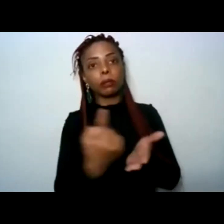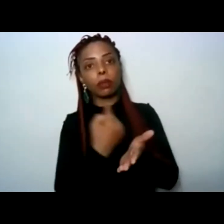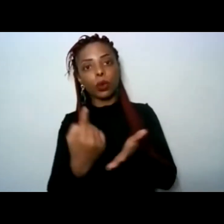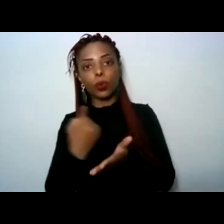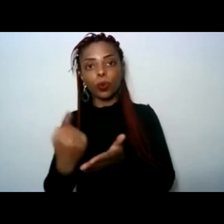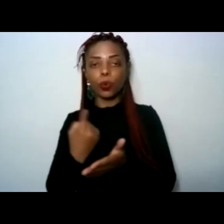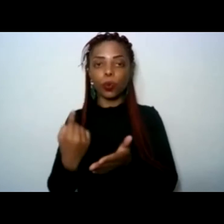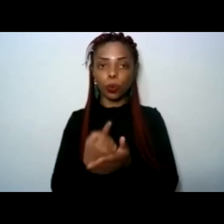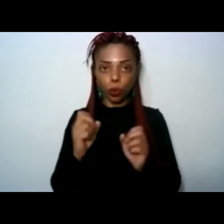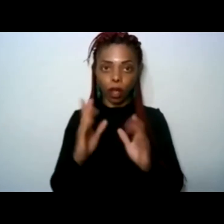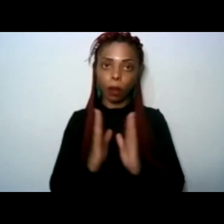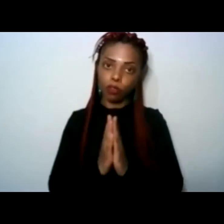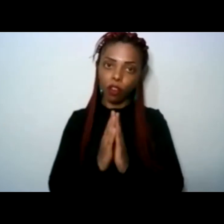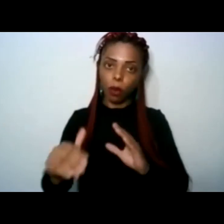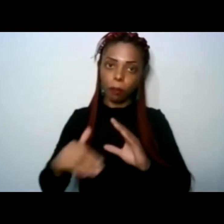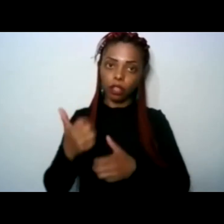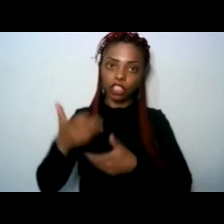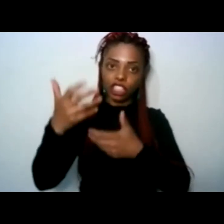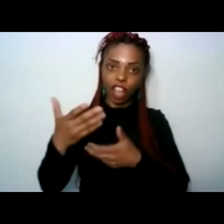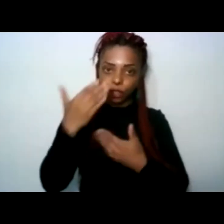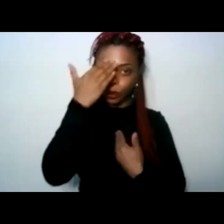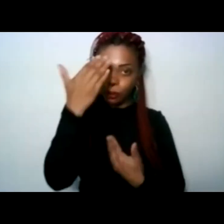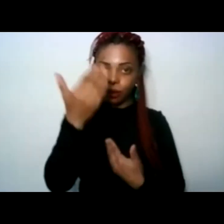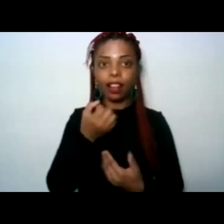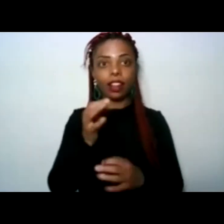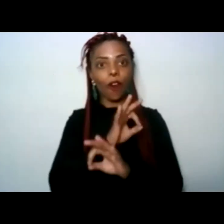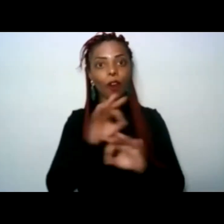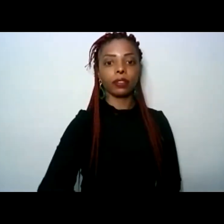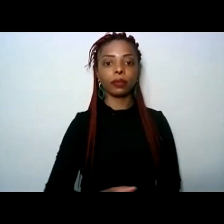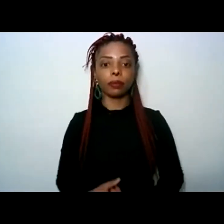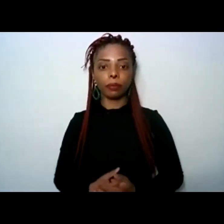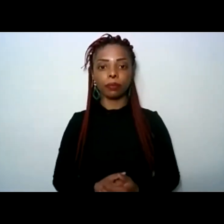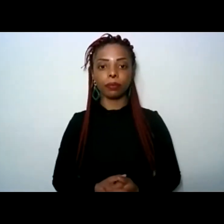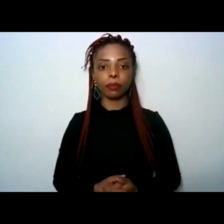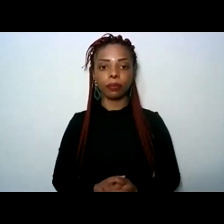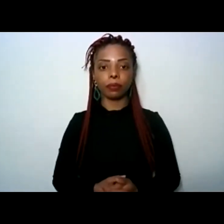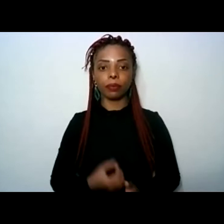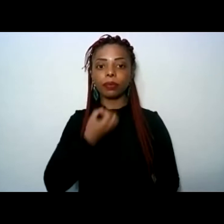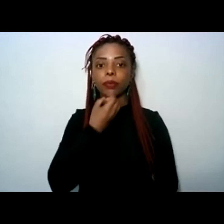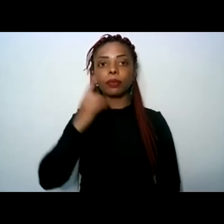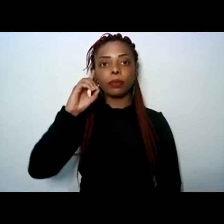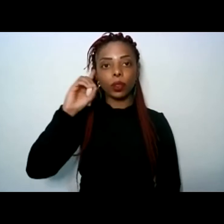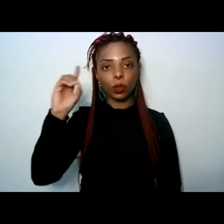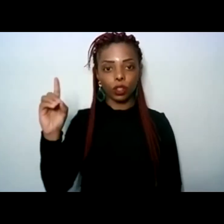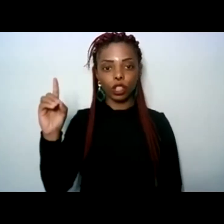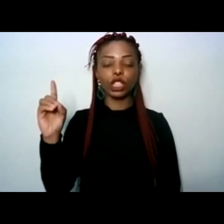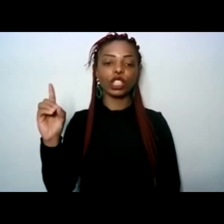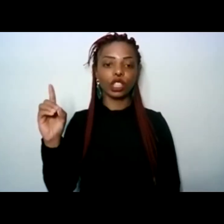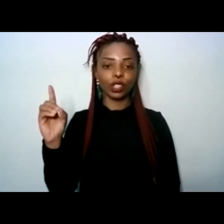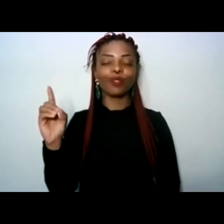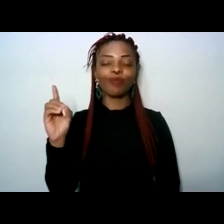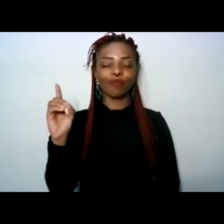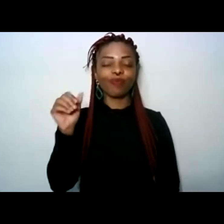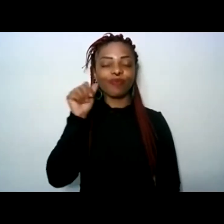perguntas pelo chat. Muito obrigada, uma boa Mesa Redonda a todos. Bom dia, como a professora